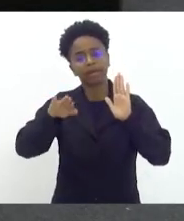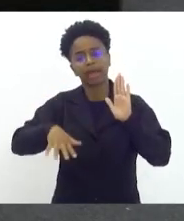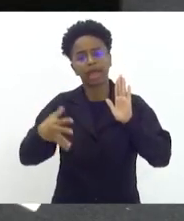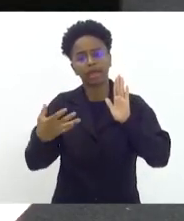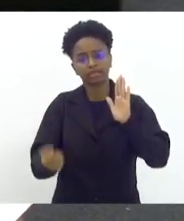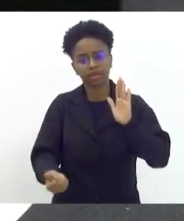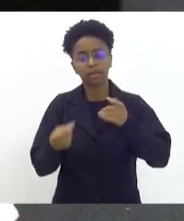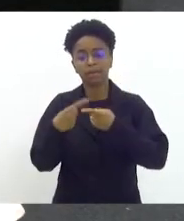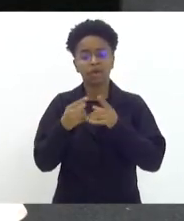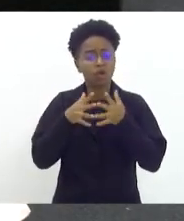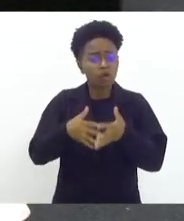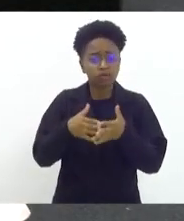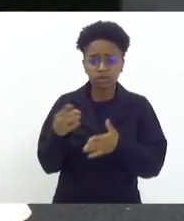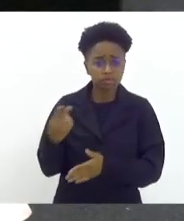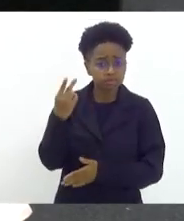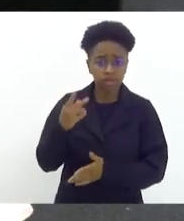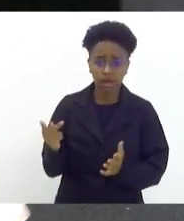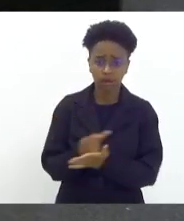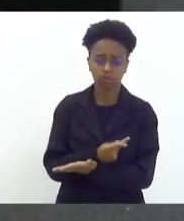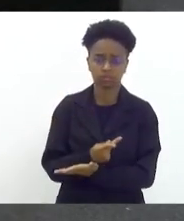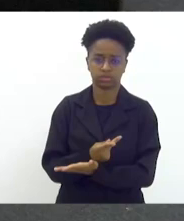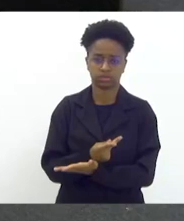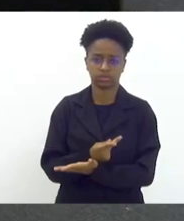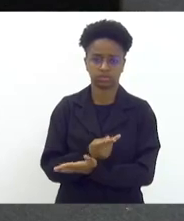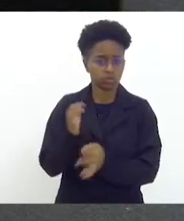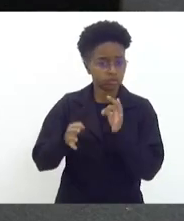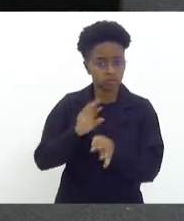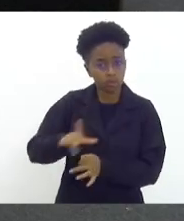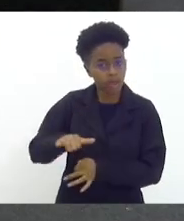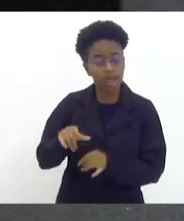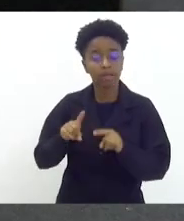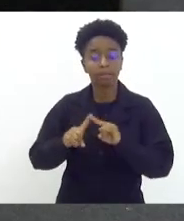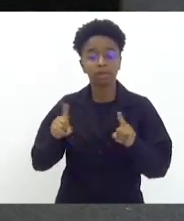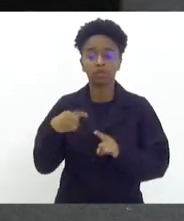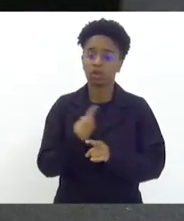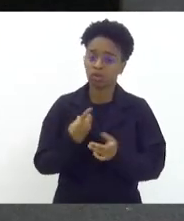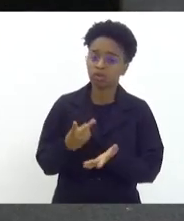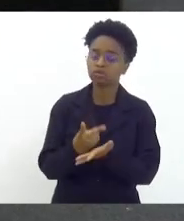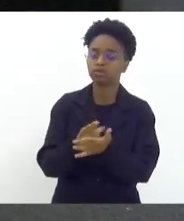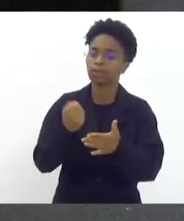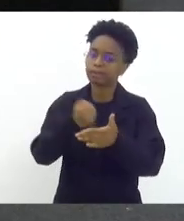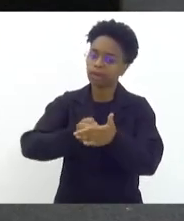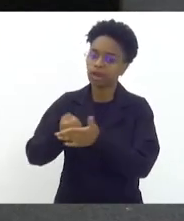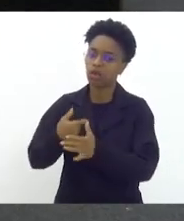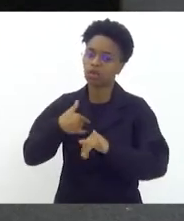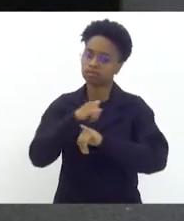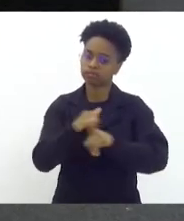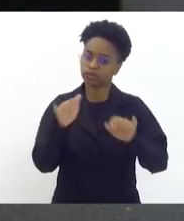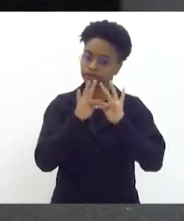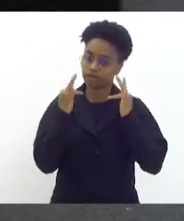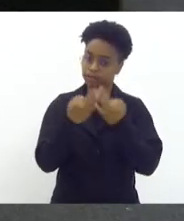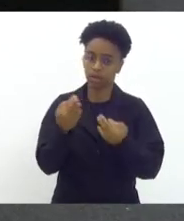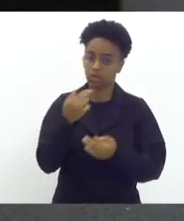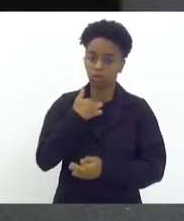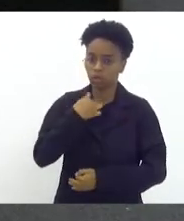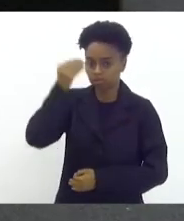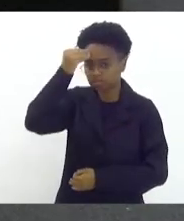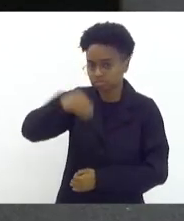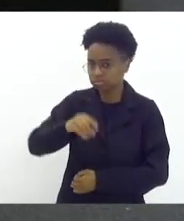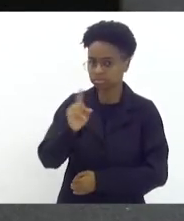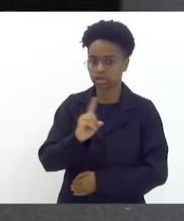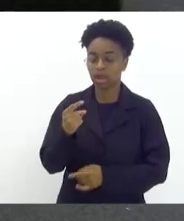essa confusão não é justa Então a gente vai continuar brigando e eu quero falar para as famílias não desanimem